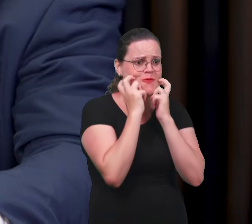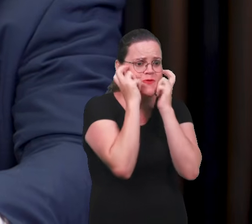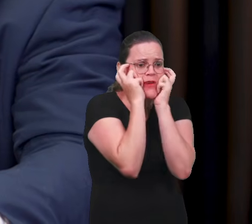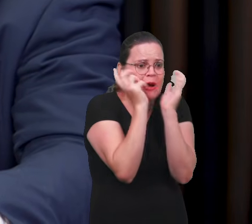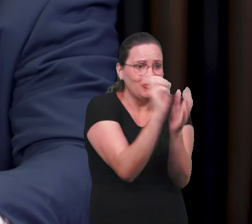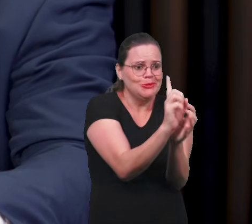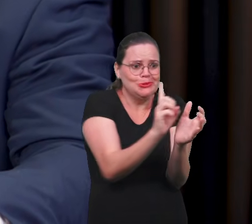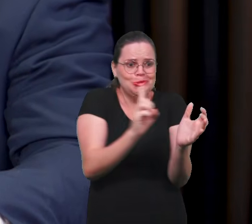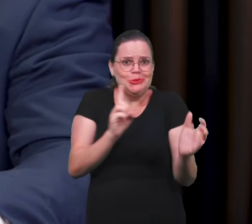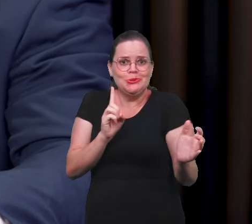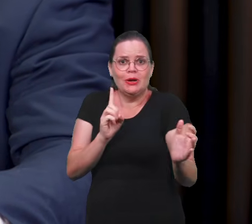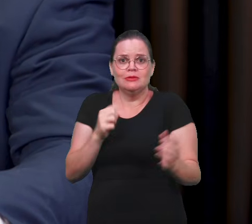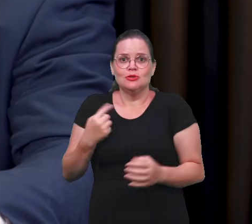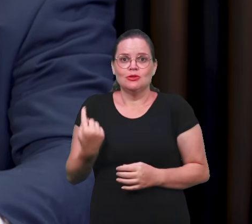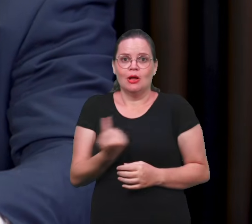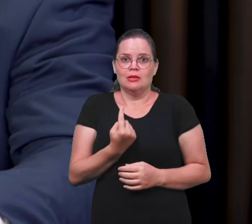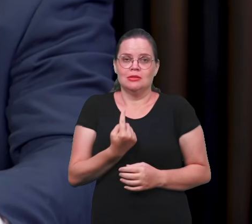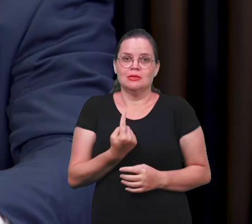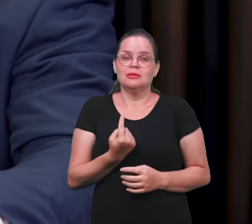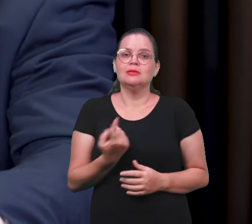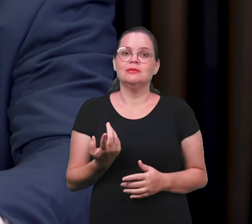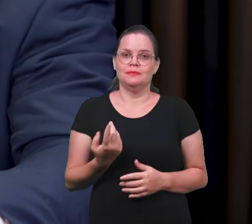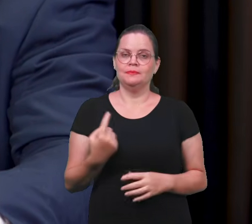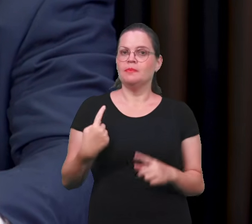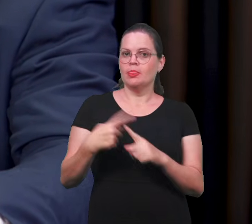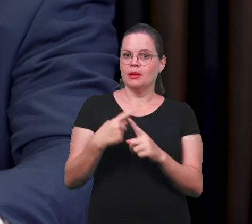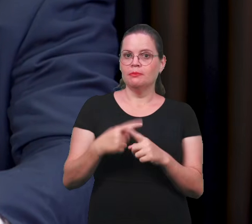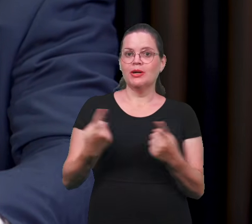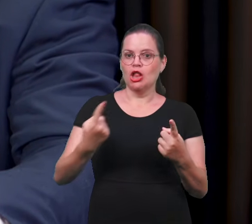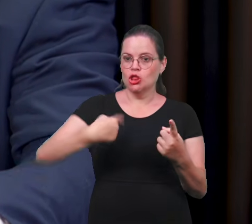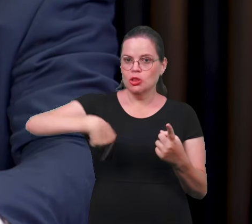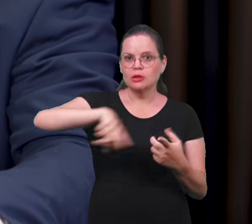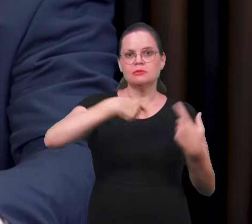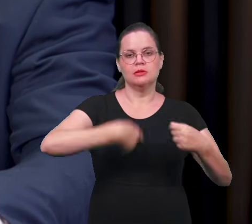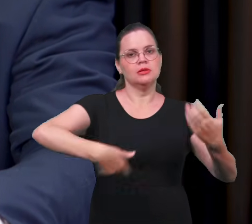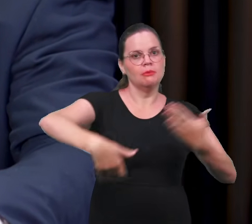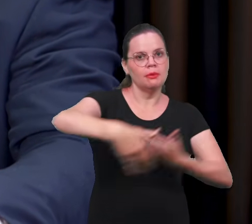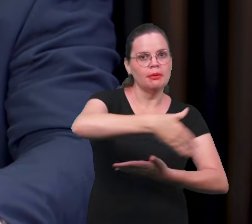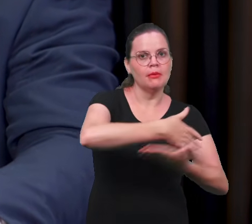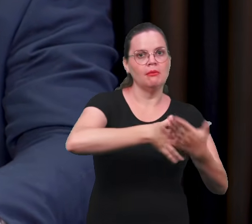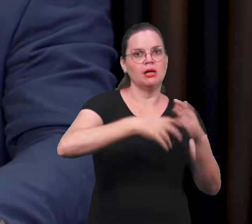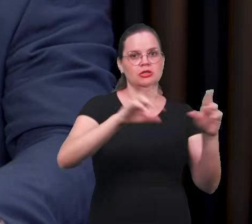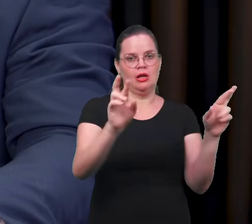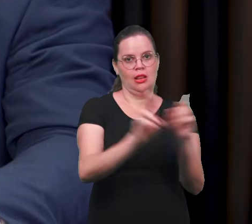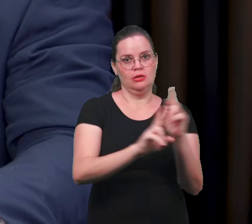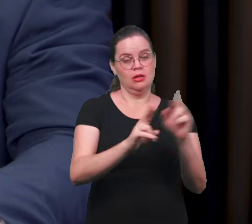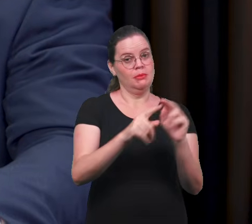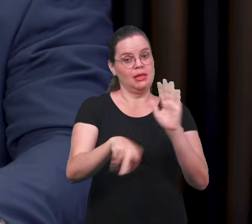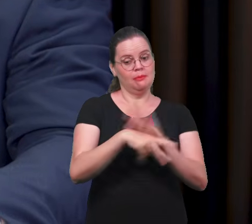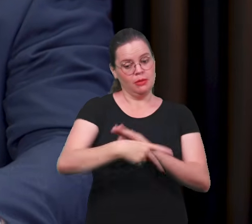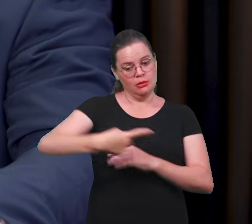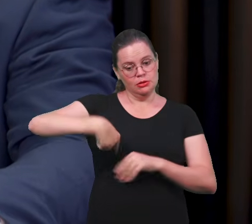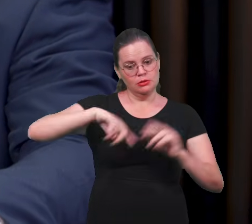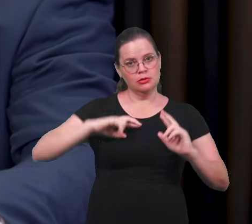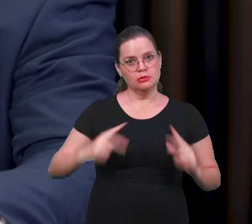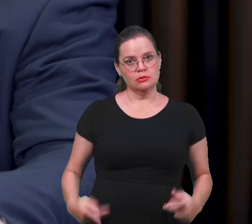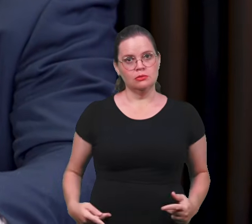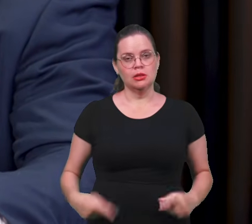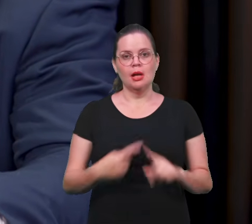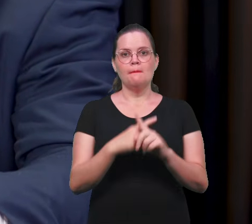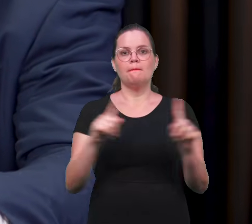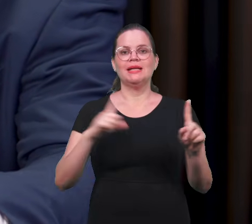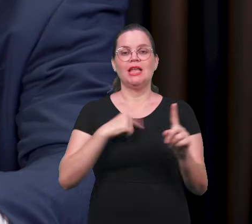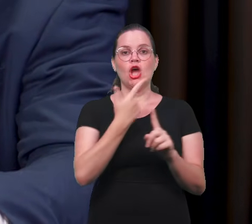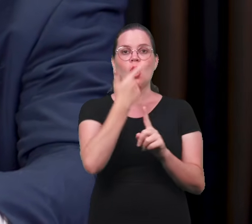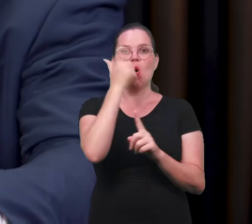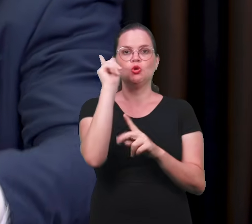relacionamento, de status, faz parte da nossa estrutura. E ela fala da vergonha pró-social. O que é a